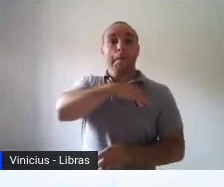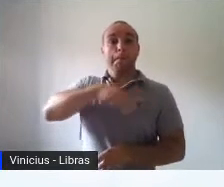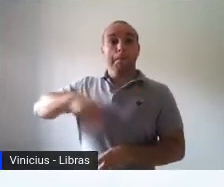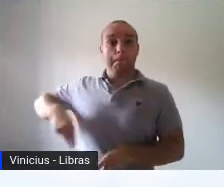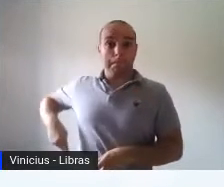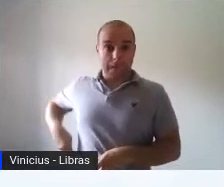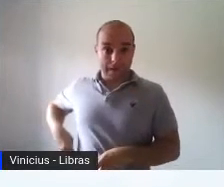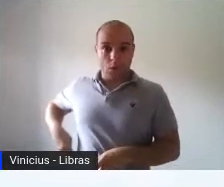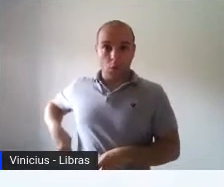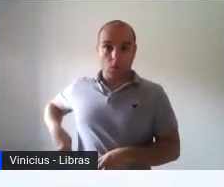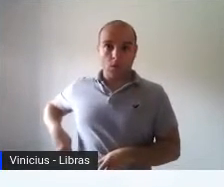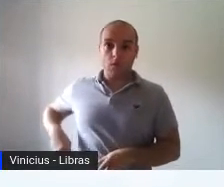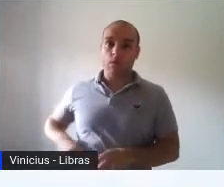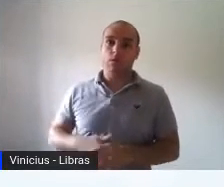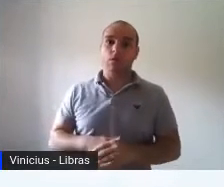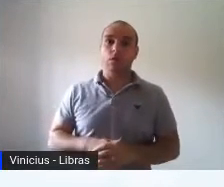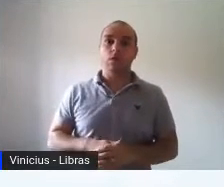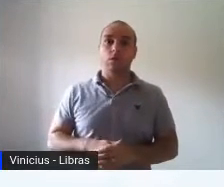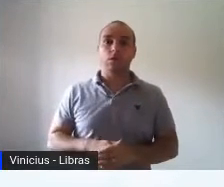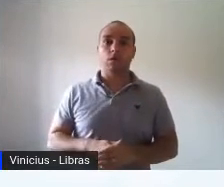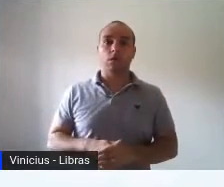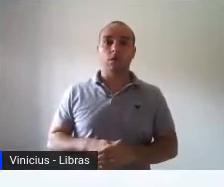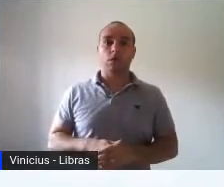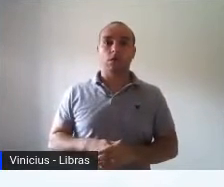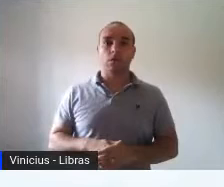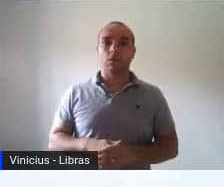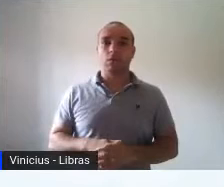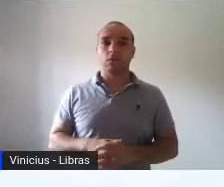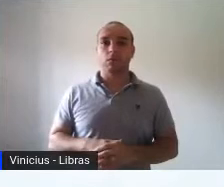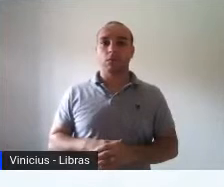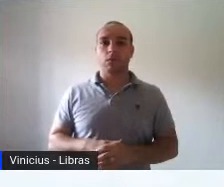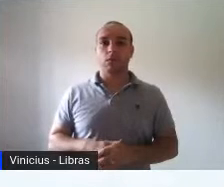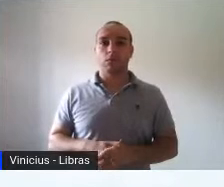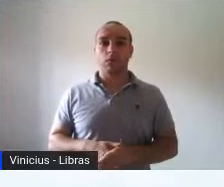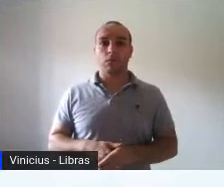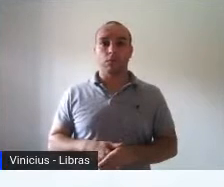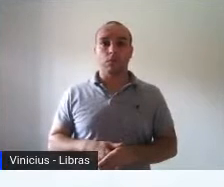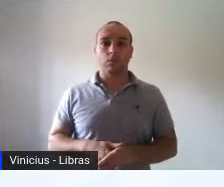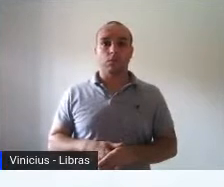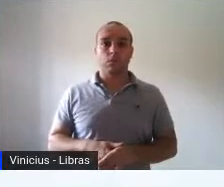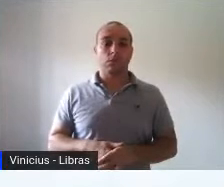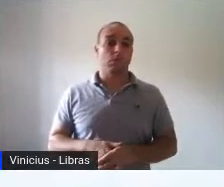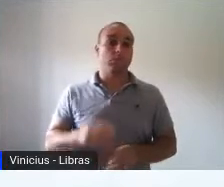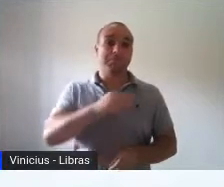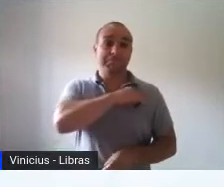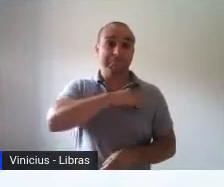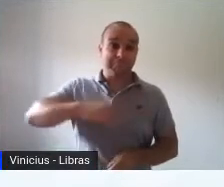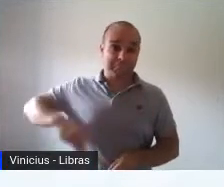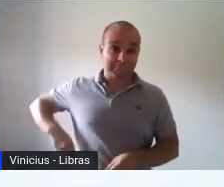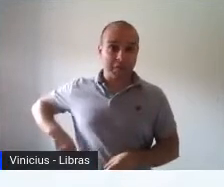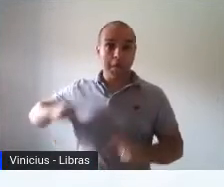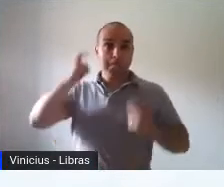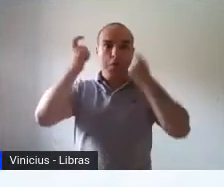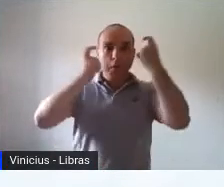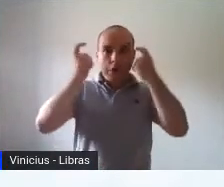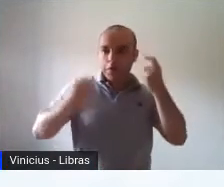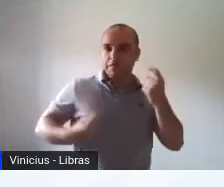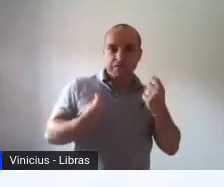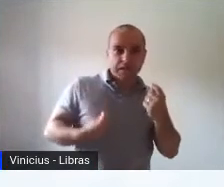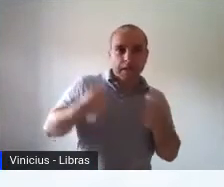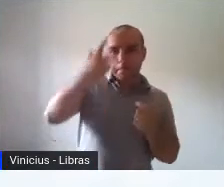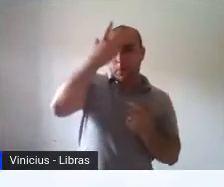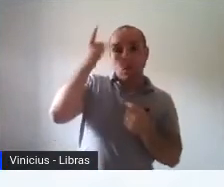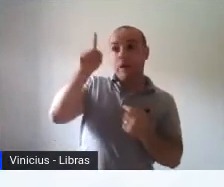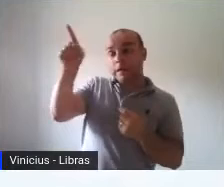fazer com que as pessoas usem A a cloroquina. cloroquina, a hidroxicloroquina, e não preocupado com a vida das pessoas e